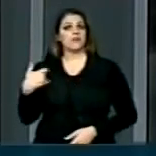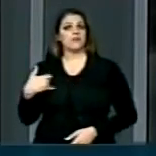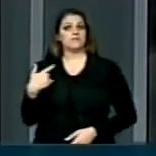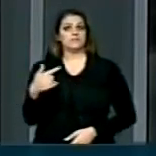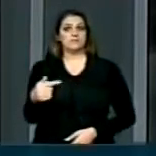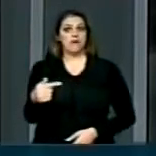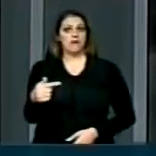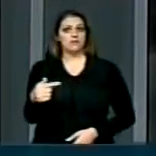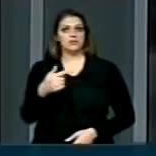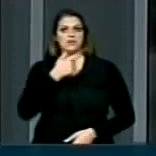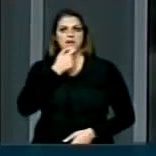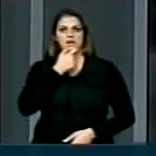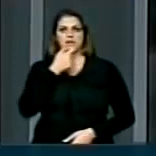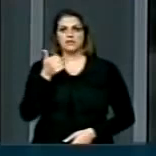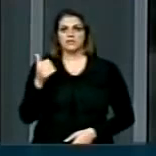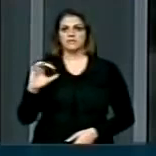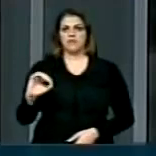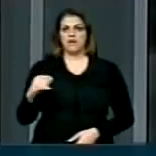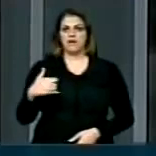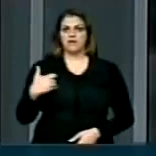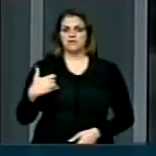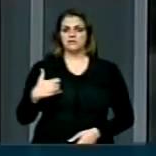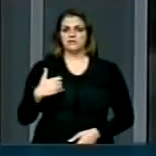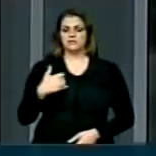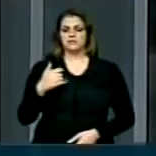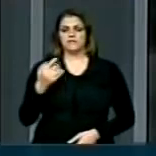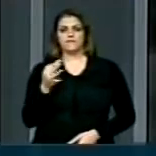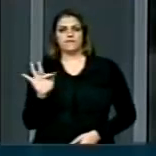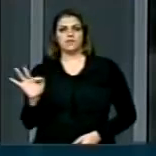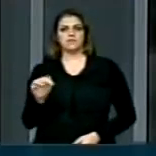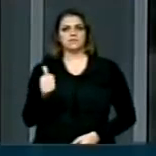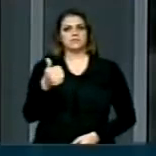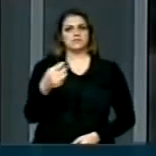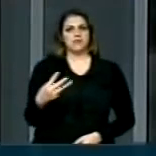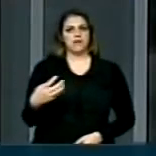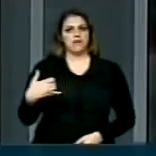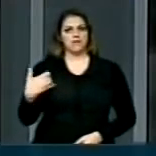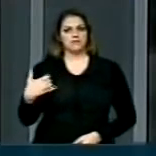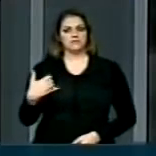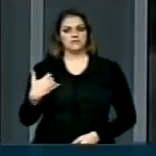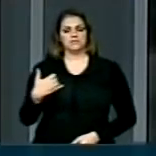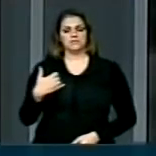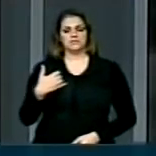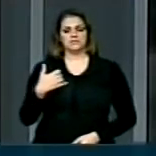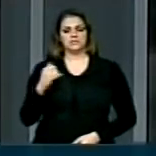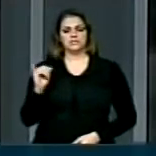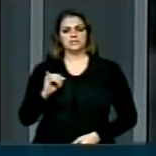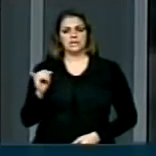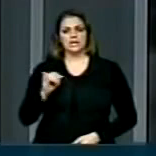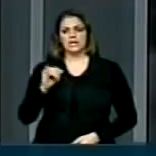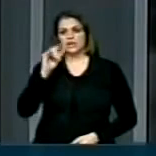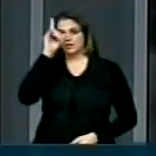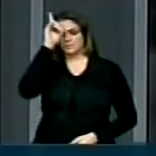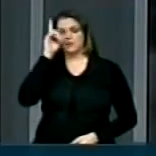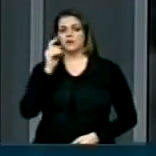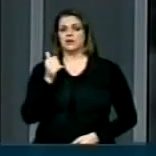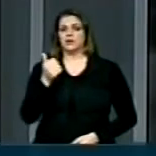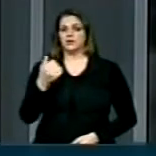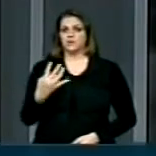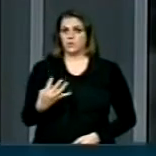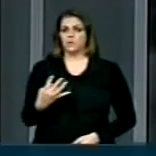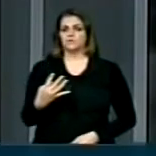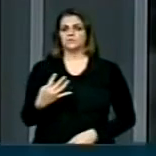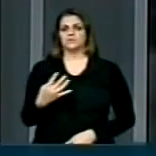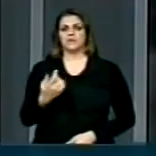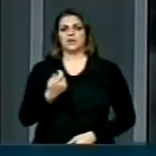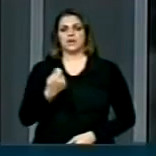na Inglaterra aos 10, na França aos 13, na Itália e na Alemanha aos 14 e na